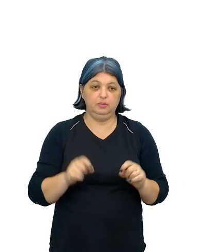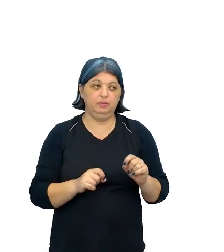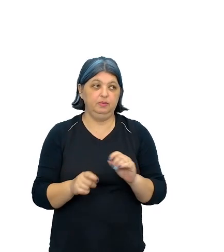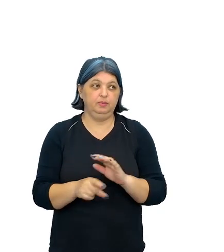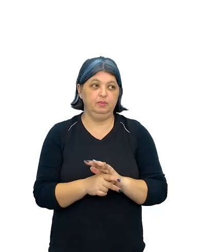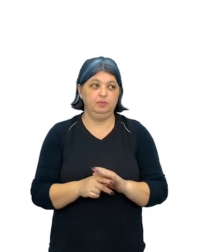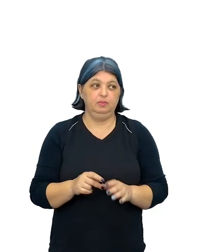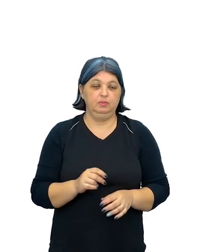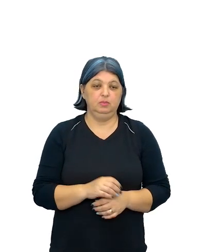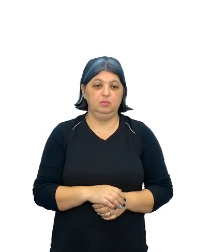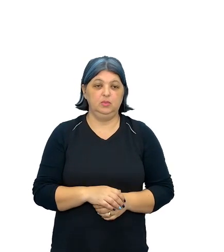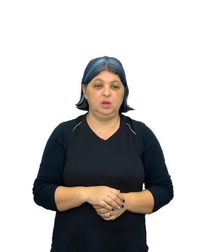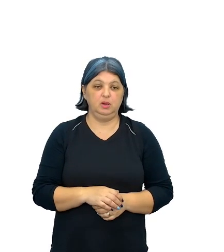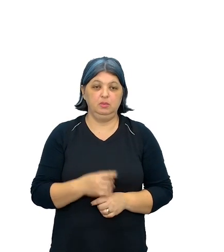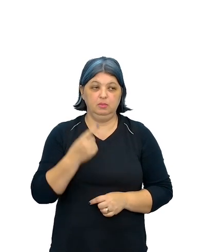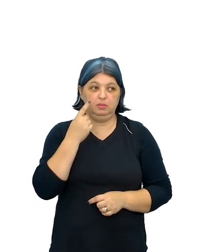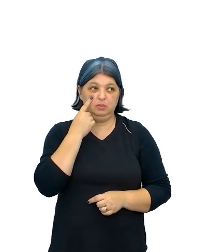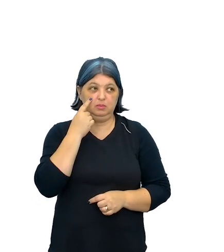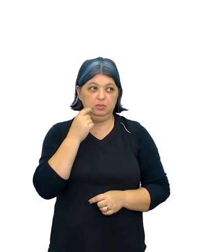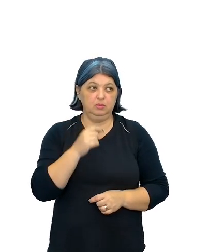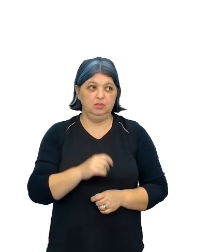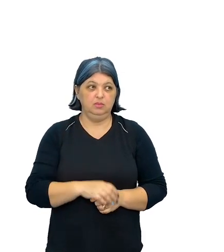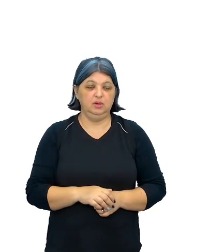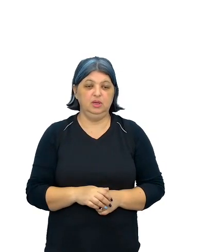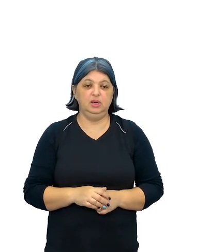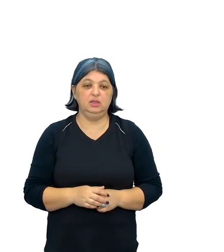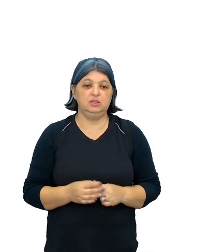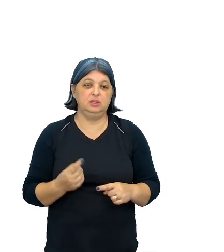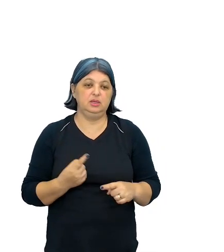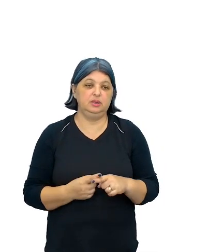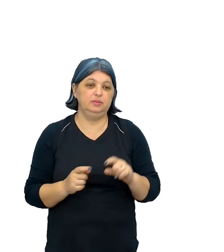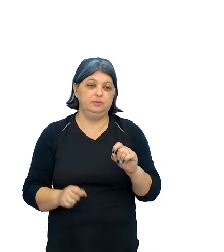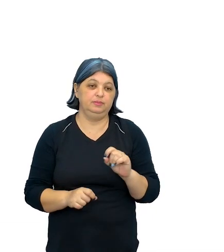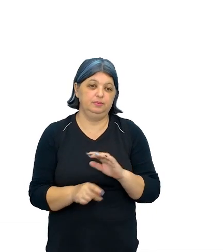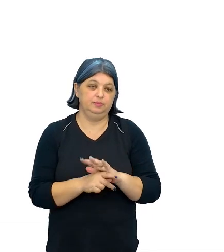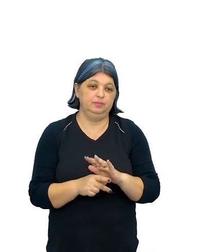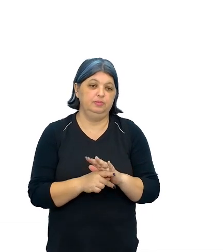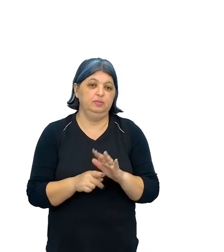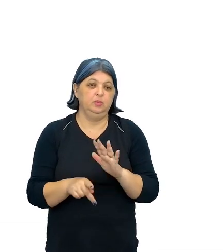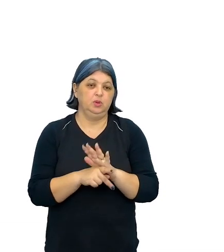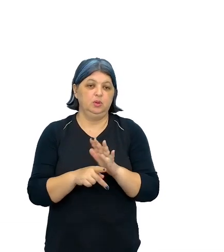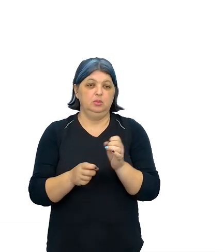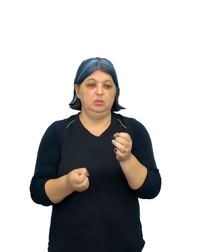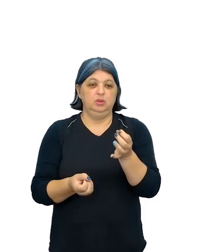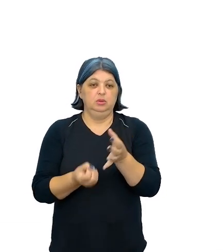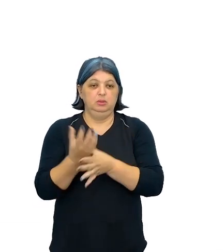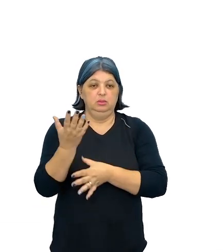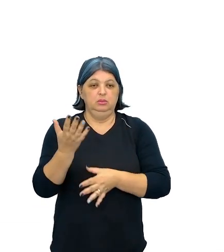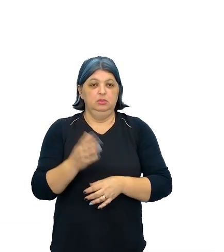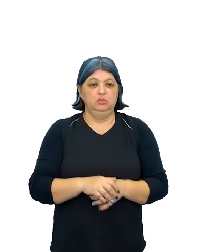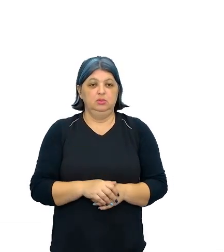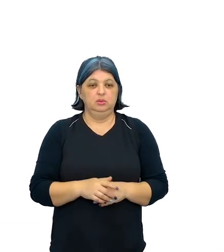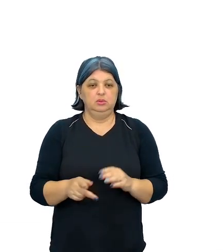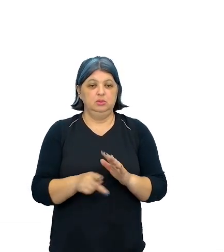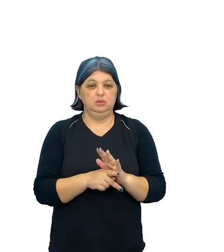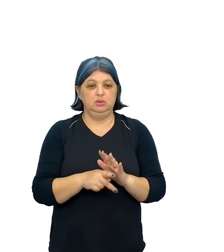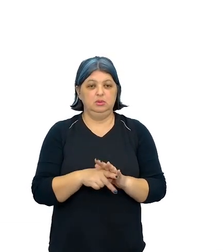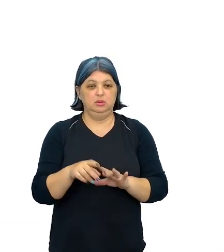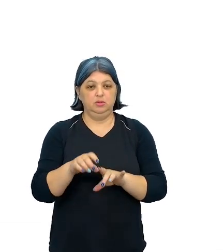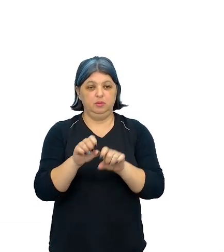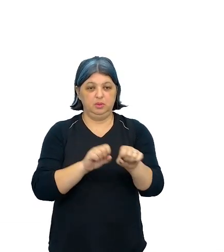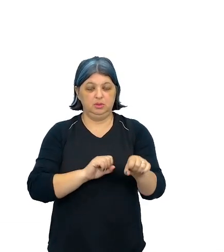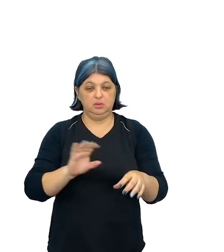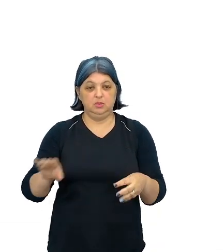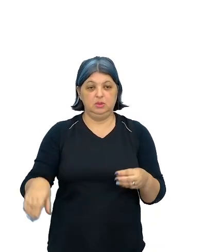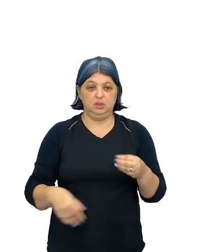o protagonismo e a autoria, estabelecendo aí também a cocriação das aprendizagens para uma formação